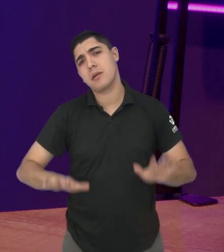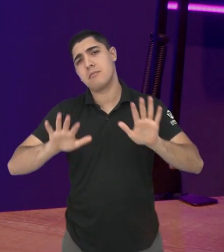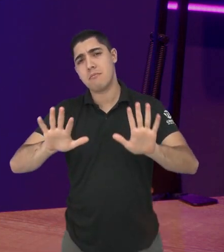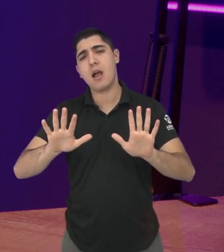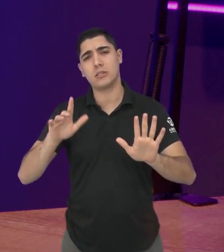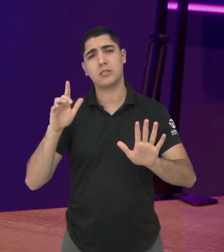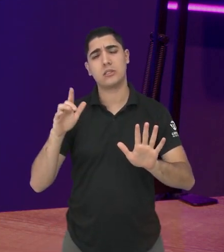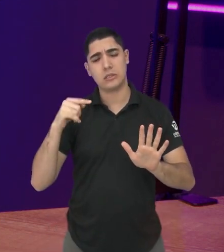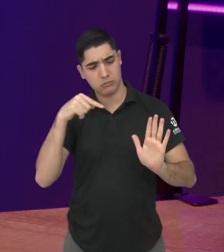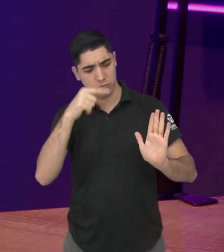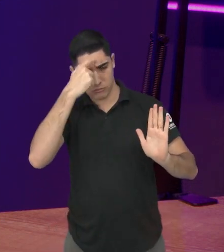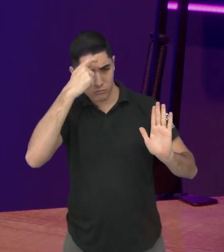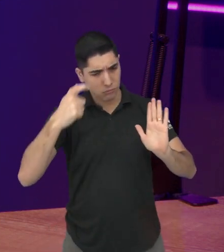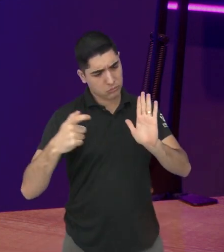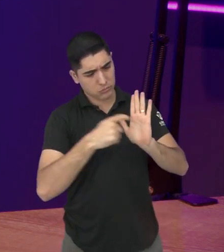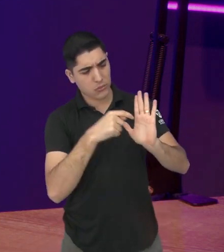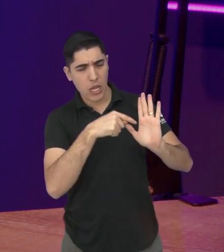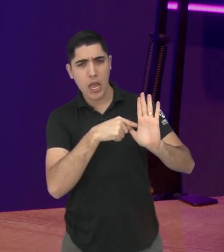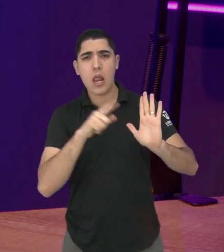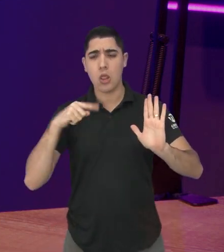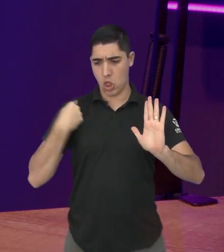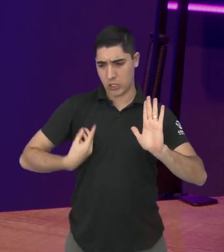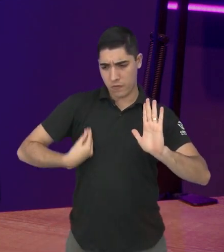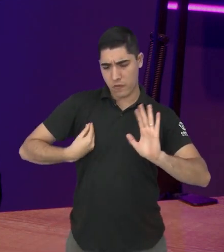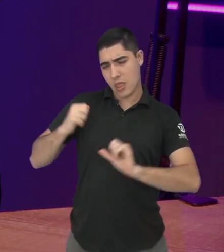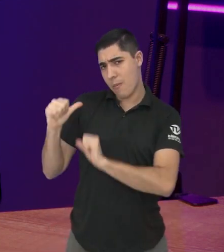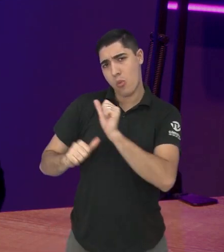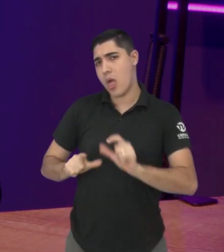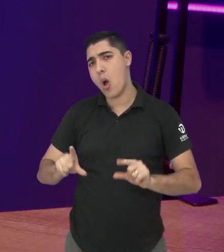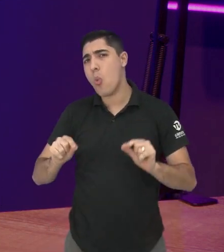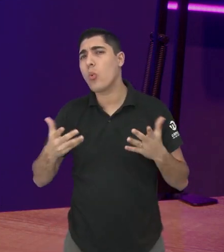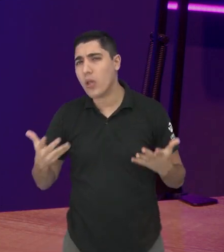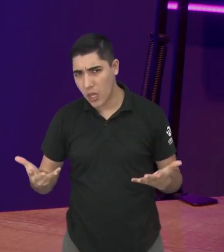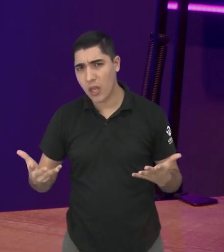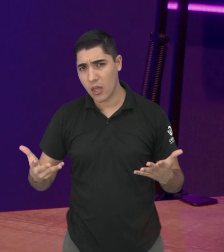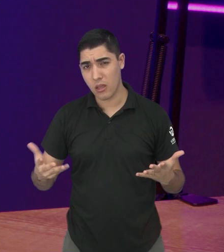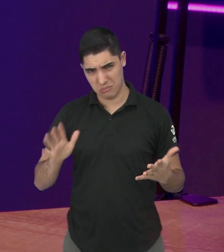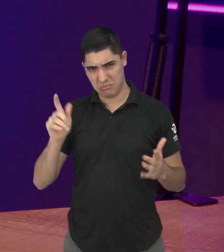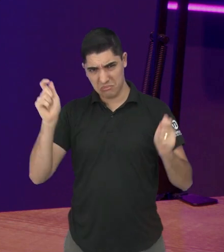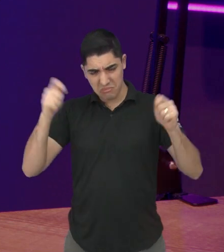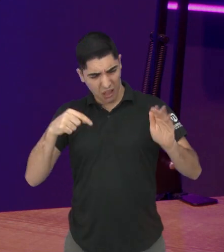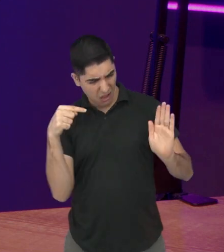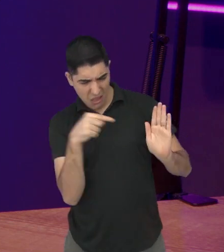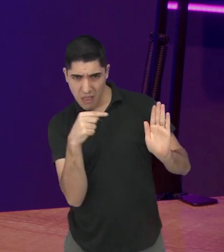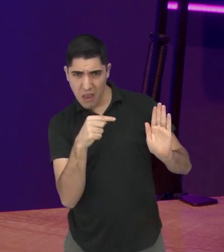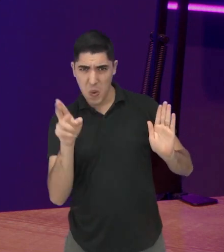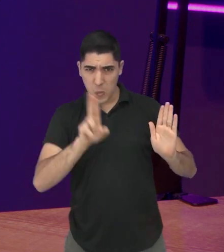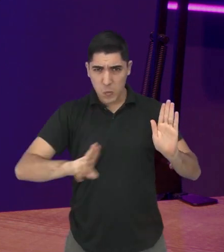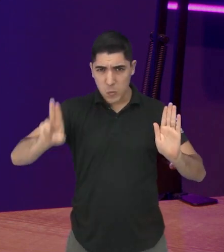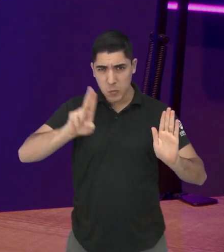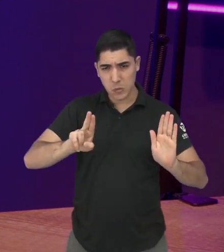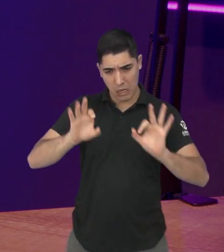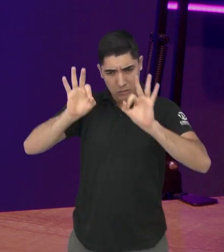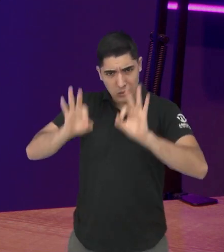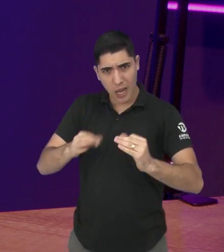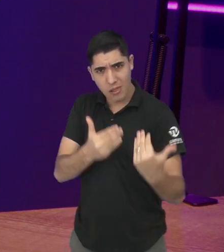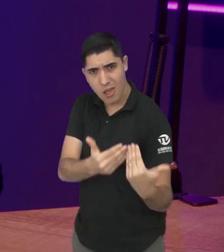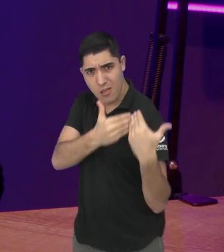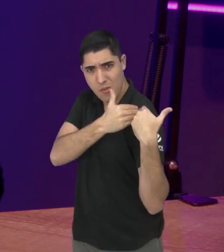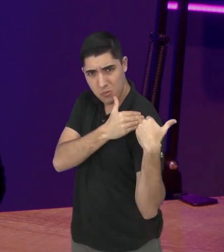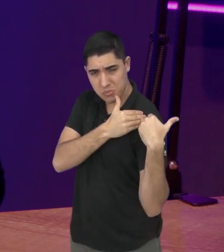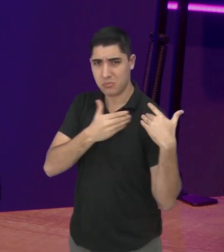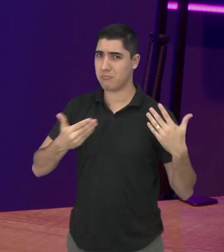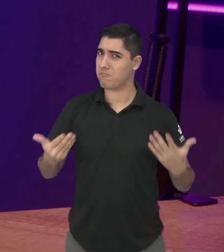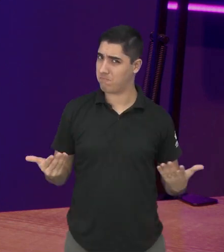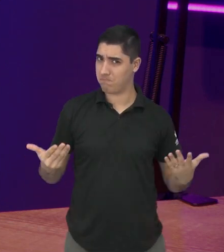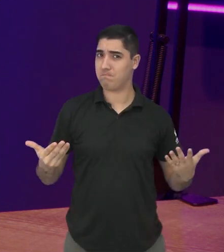devem ser os impactos da inteligência artificial no nosso dia a dia, nas nossas vidas? E será que é possível garantir que a inteligência artificial